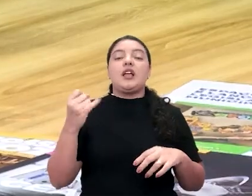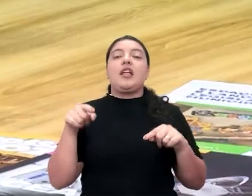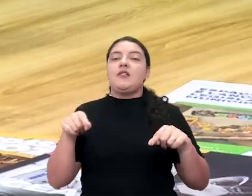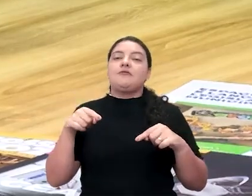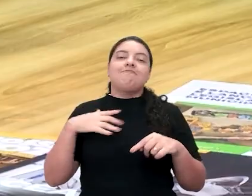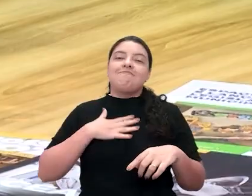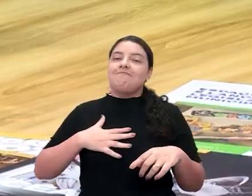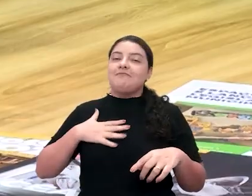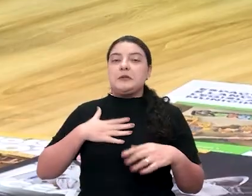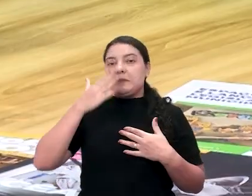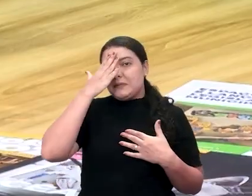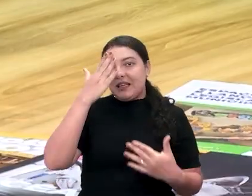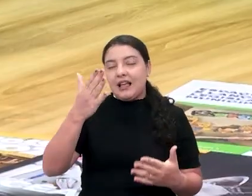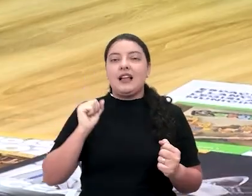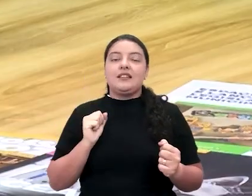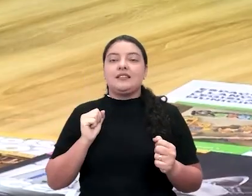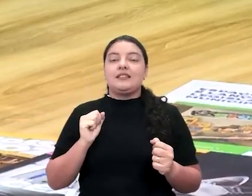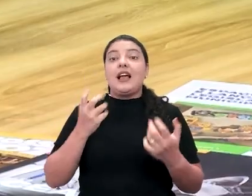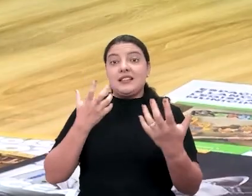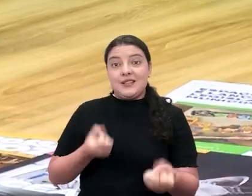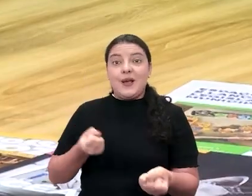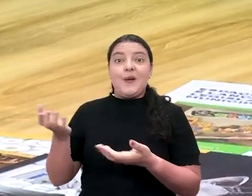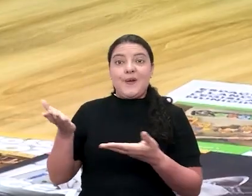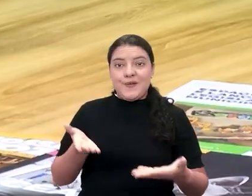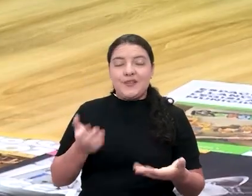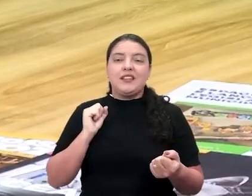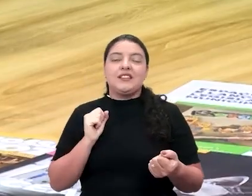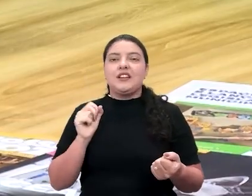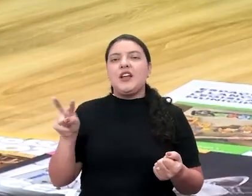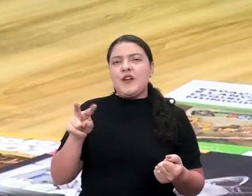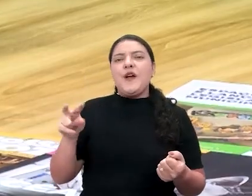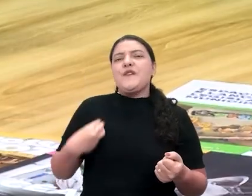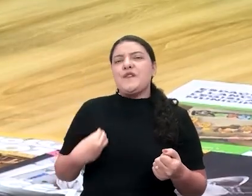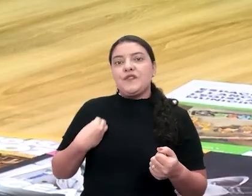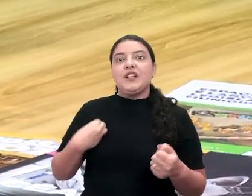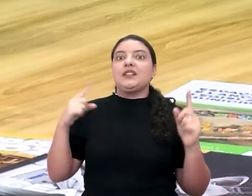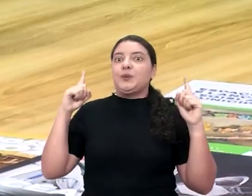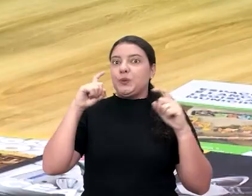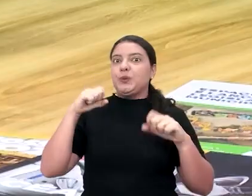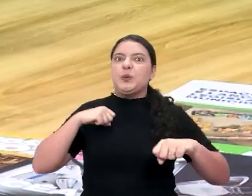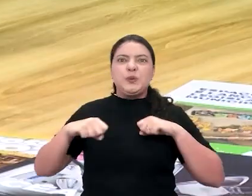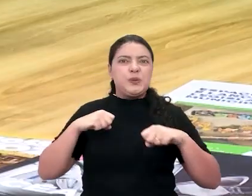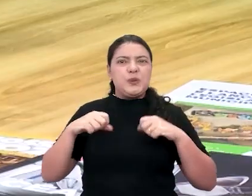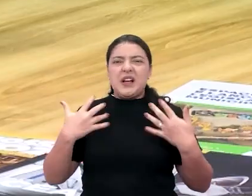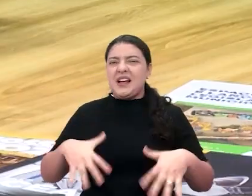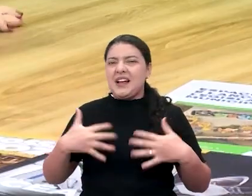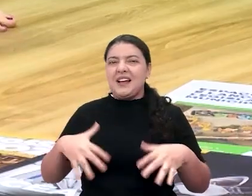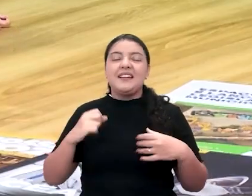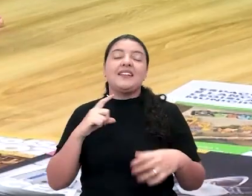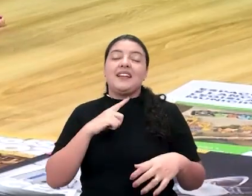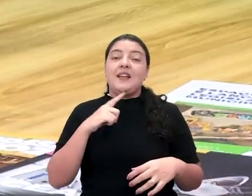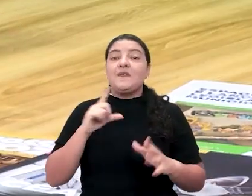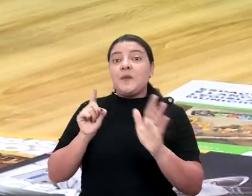é um prazer mesmo vocês. Obrigado por ter aceitado esse convite. Eu sei que a vida de vocês é uma correria. Só você... Eu